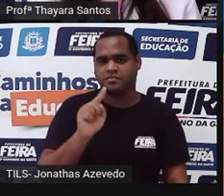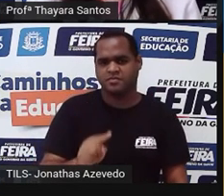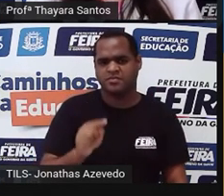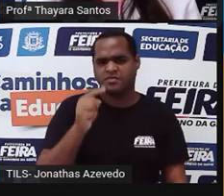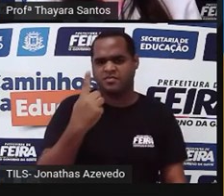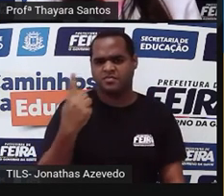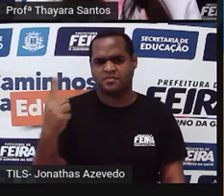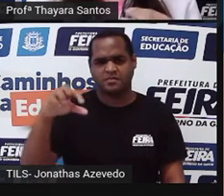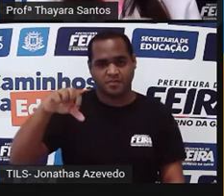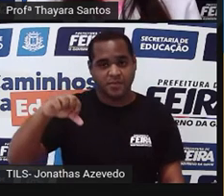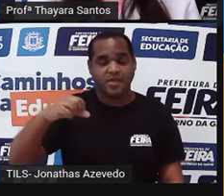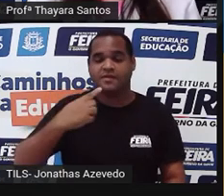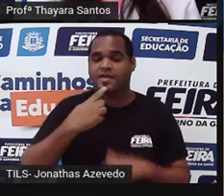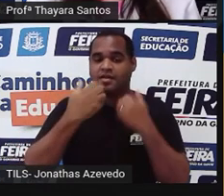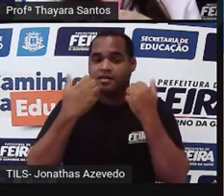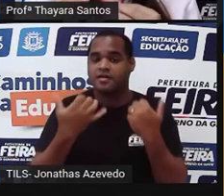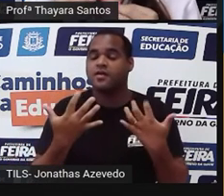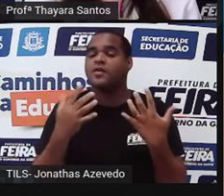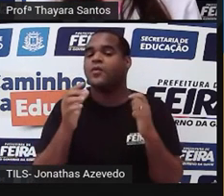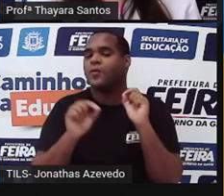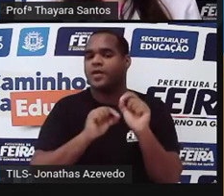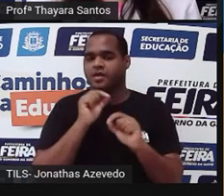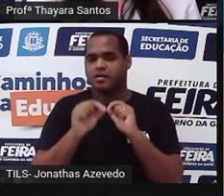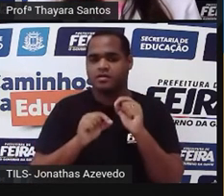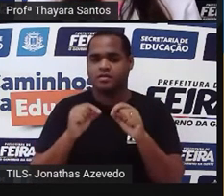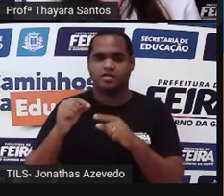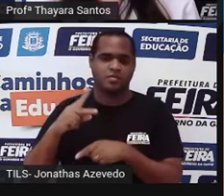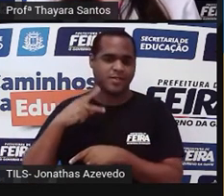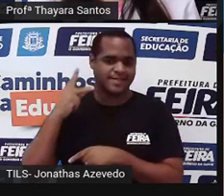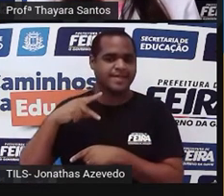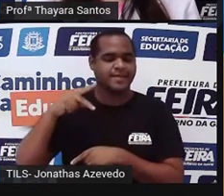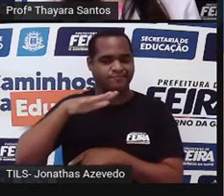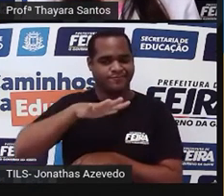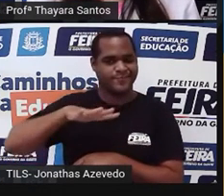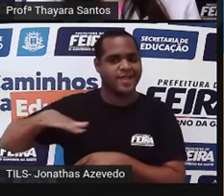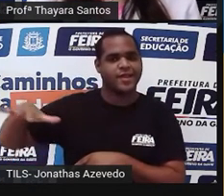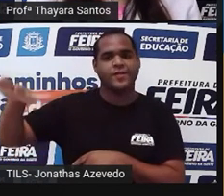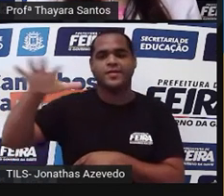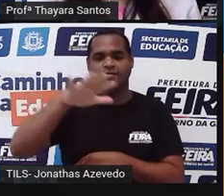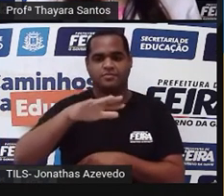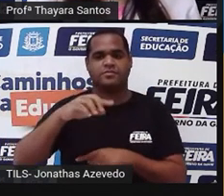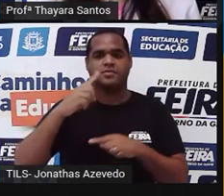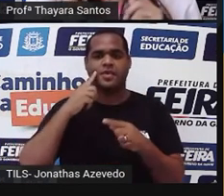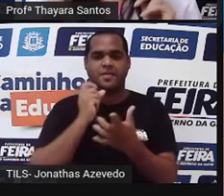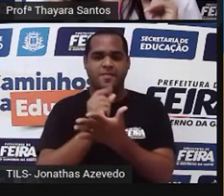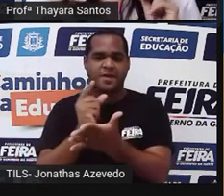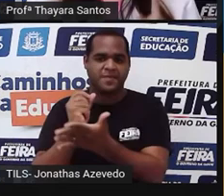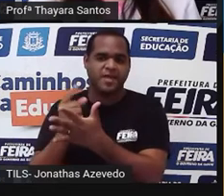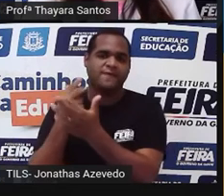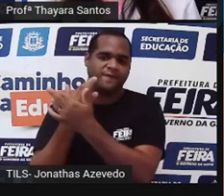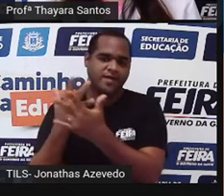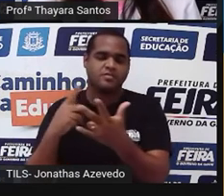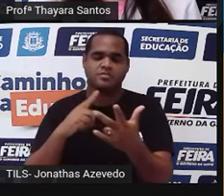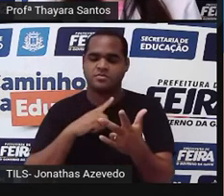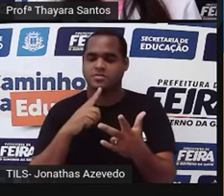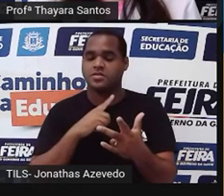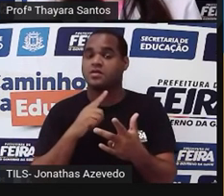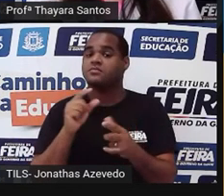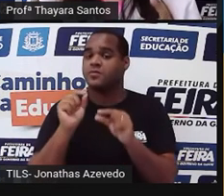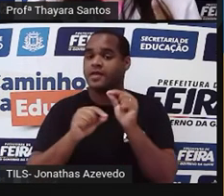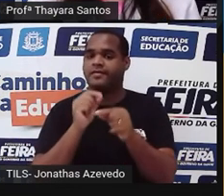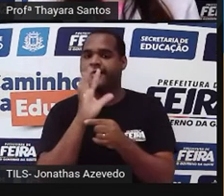14.119, que ela é chamada de Política Nacional de Pagamento por Serviços Ambientais. O que quer dizer essa